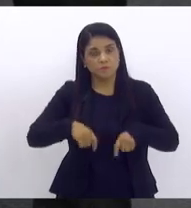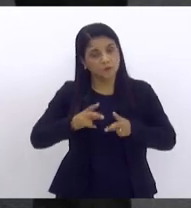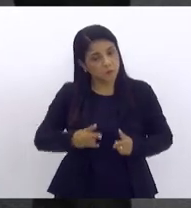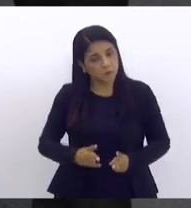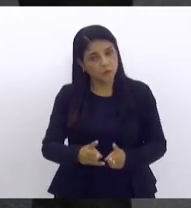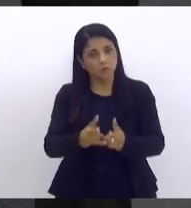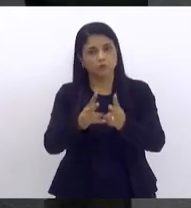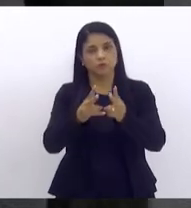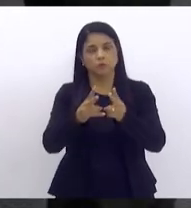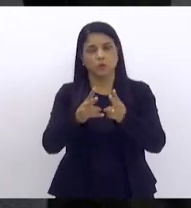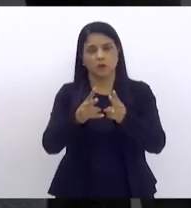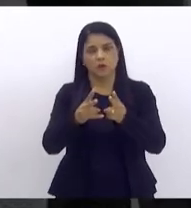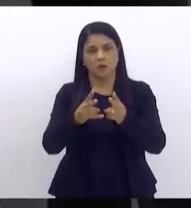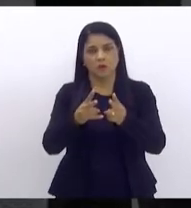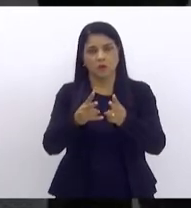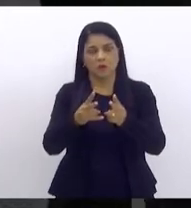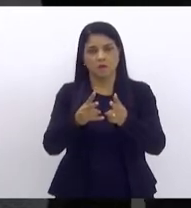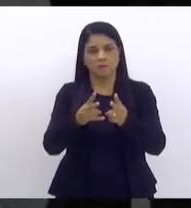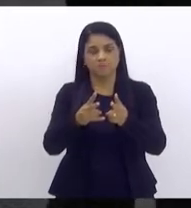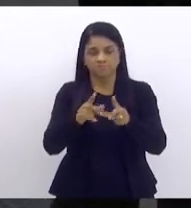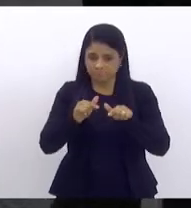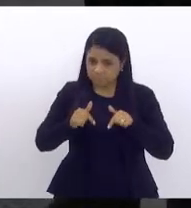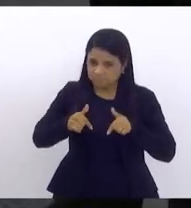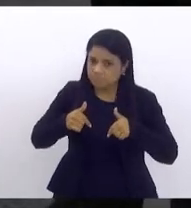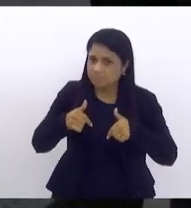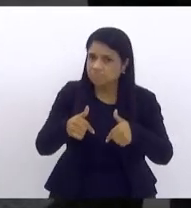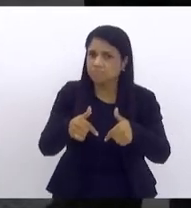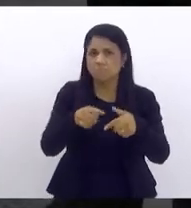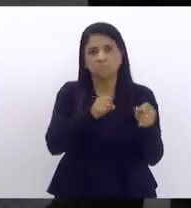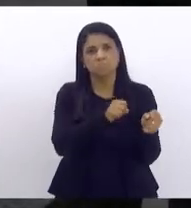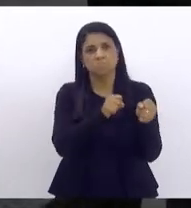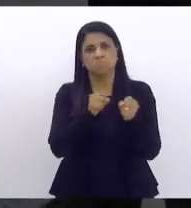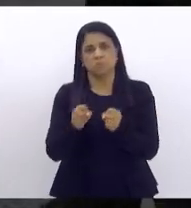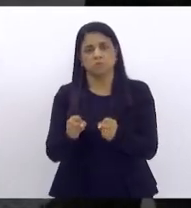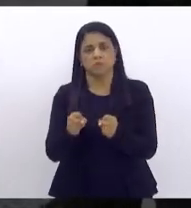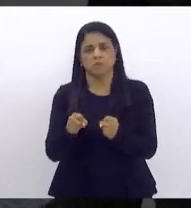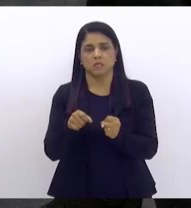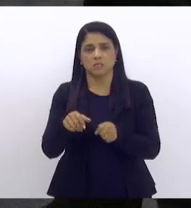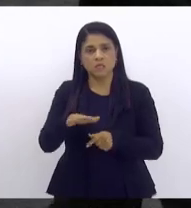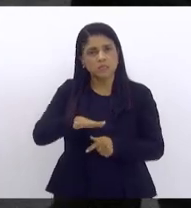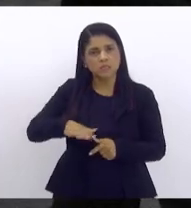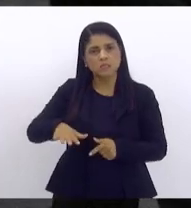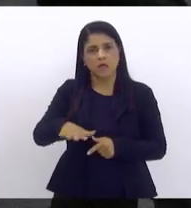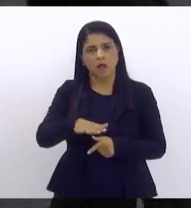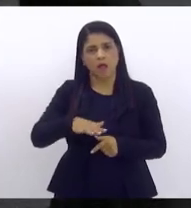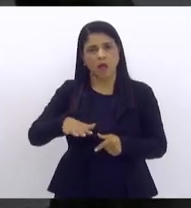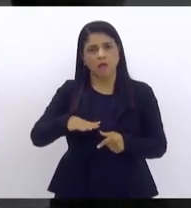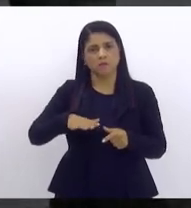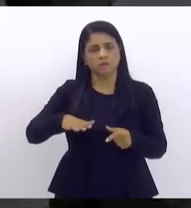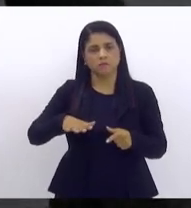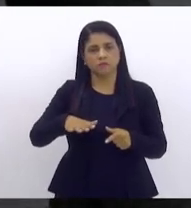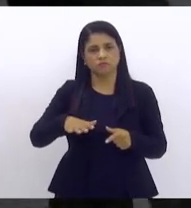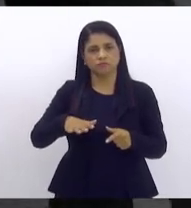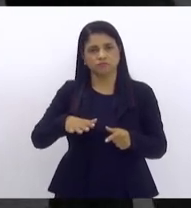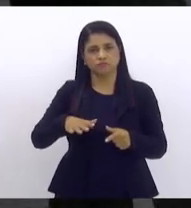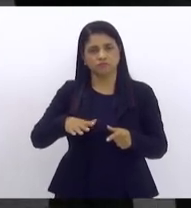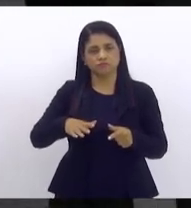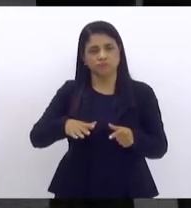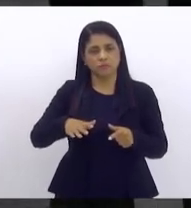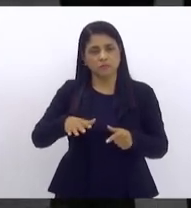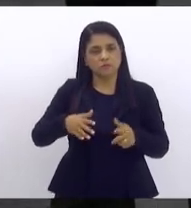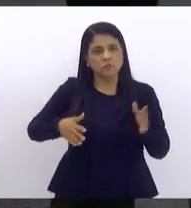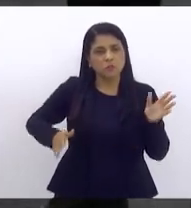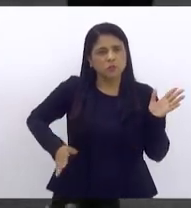continuar ter o poder de ação nessas áreas dominadas por traficantes e